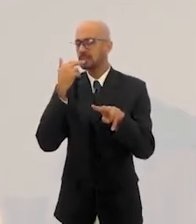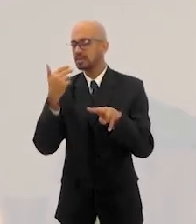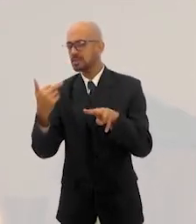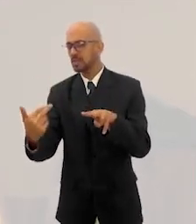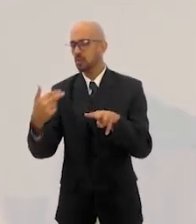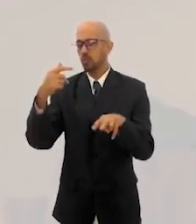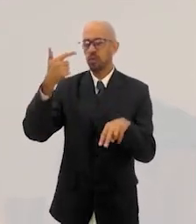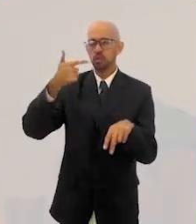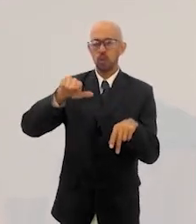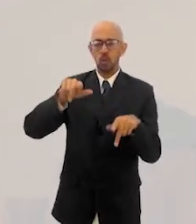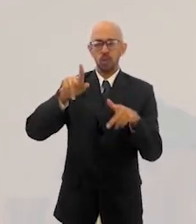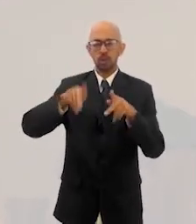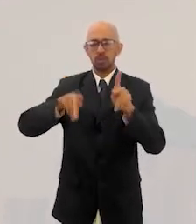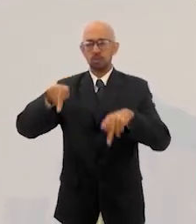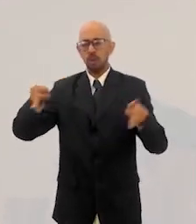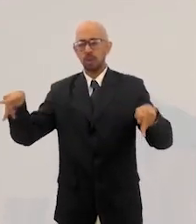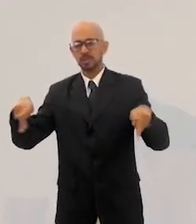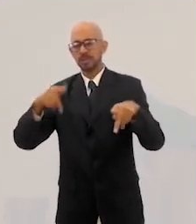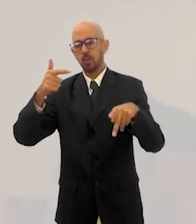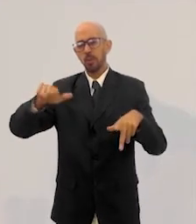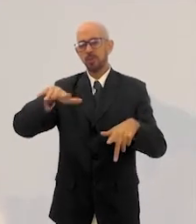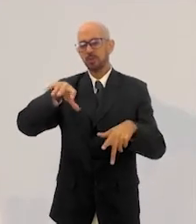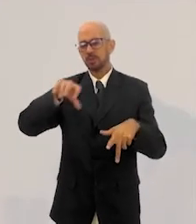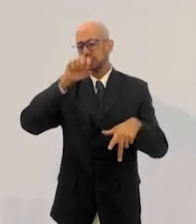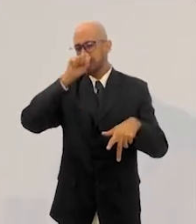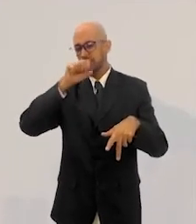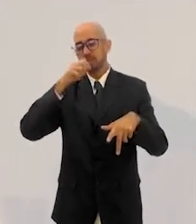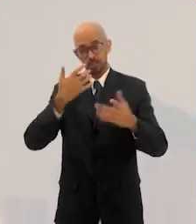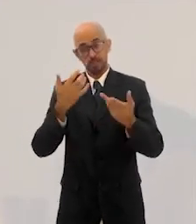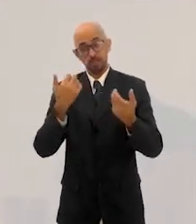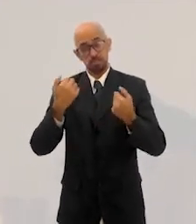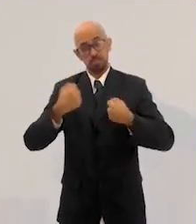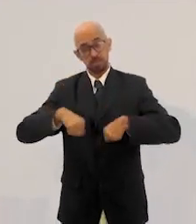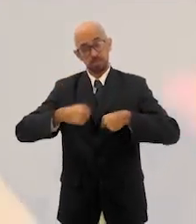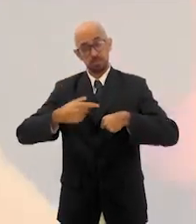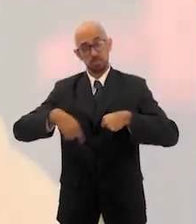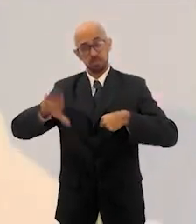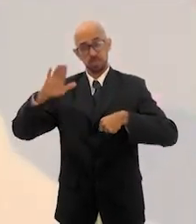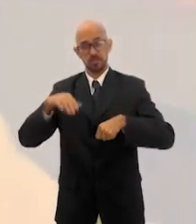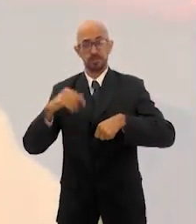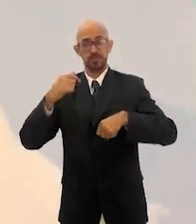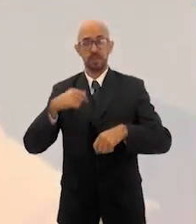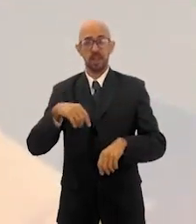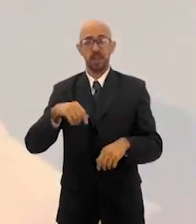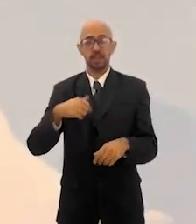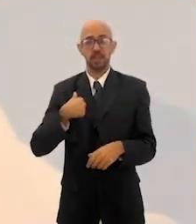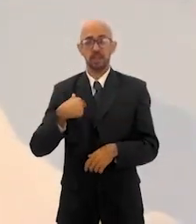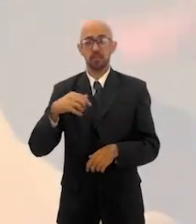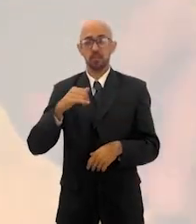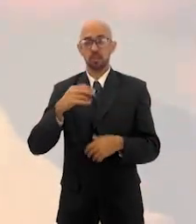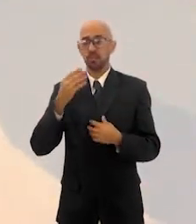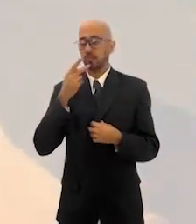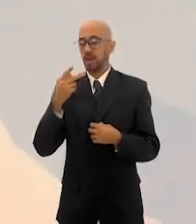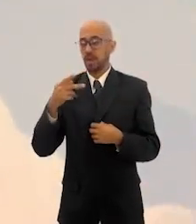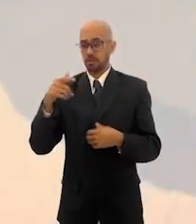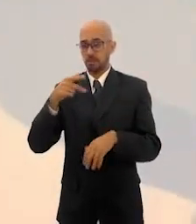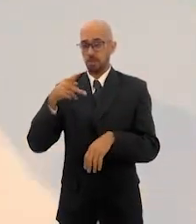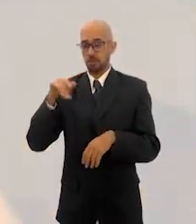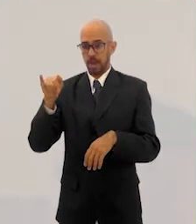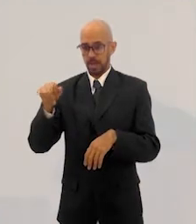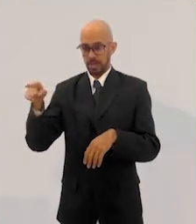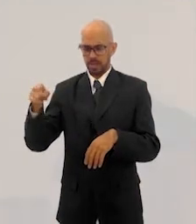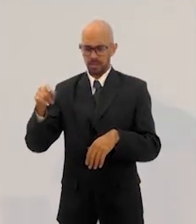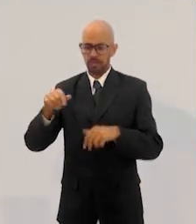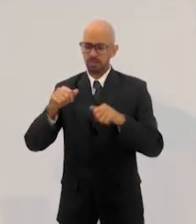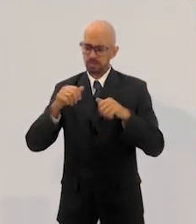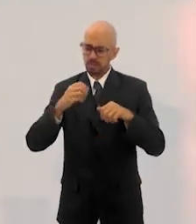outras comidas, né, outros cheiros. Eu falei, pô, eu preciso ir. Quando surgiu, eu falei, pô, beleza. Eu lembro ainda do meu pai. Ele falou, cara, você não